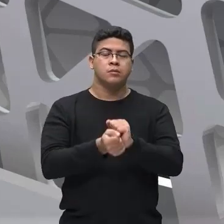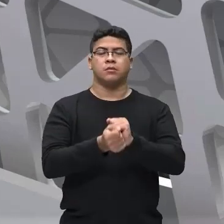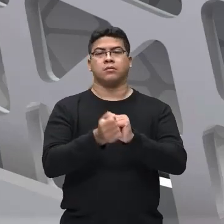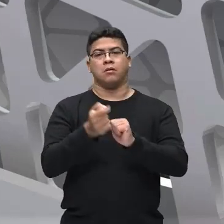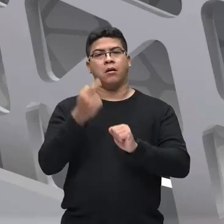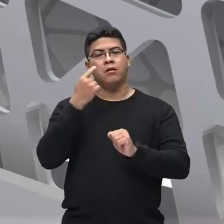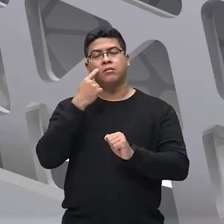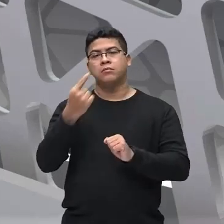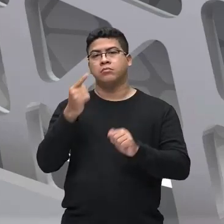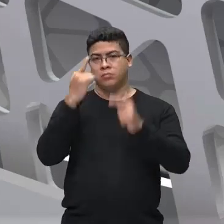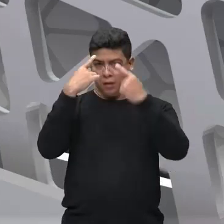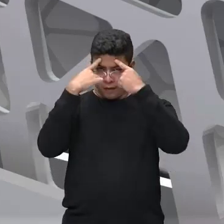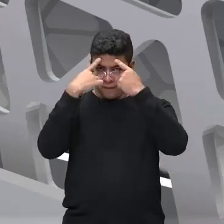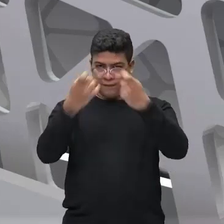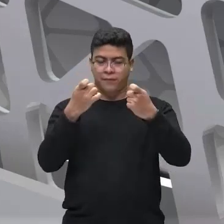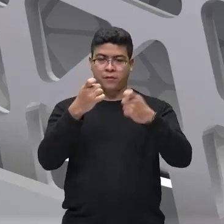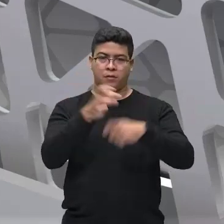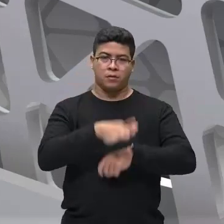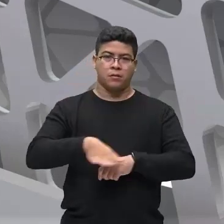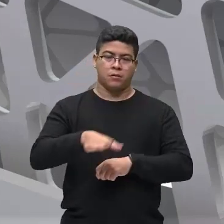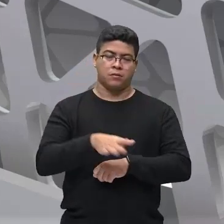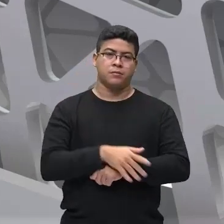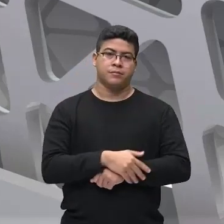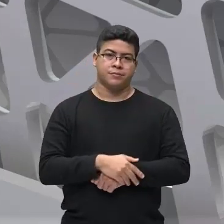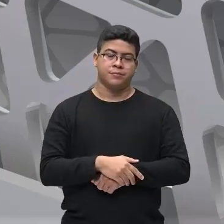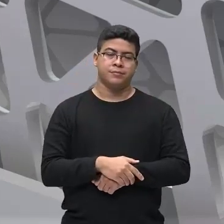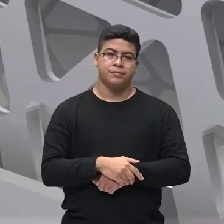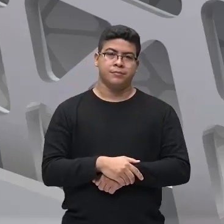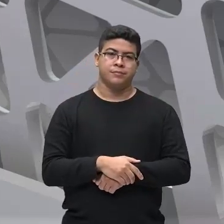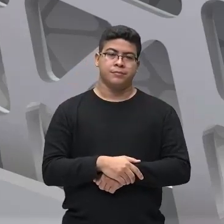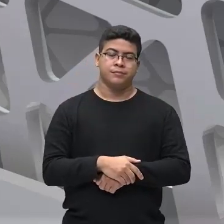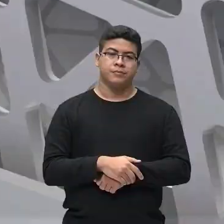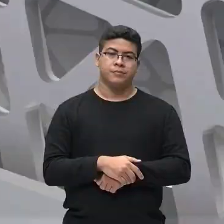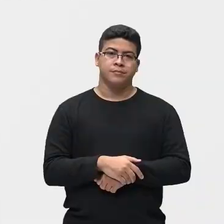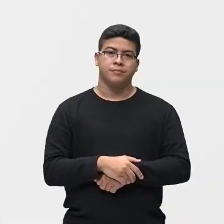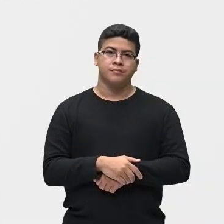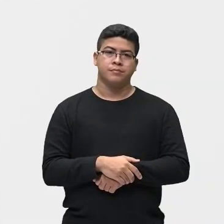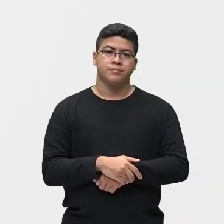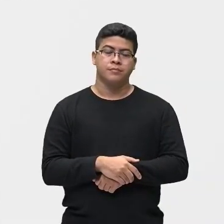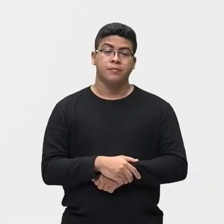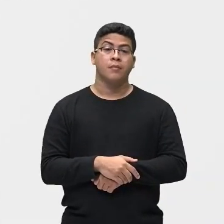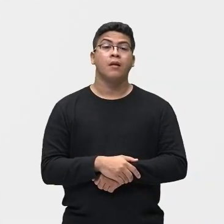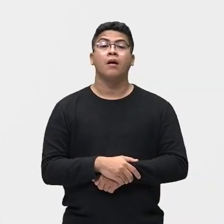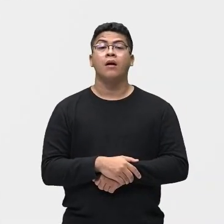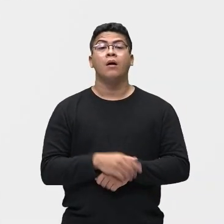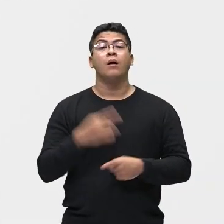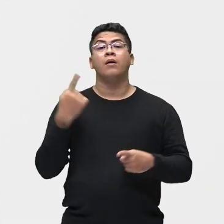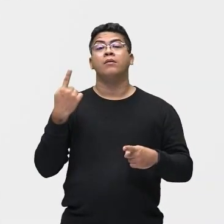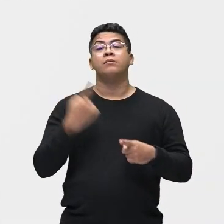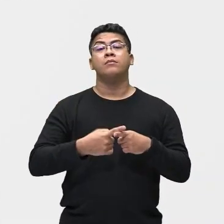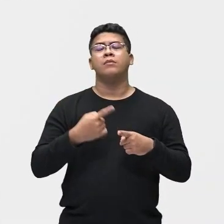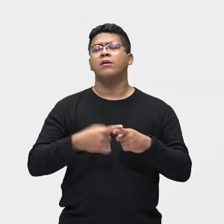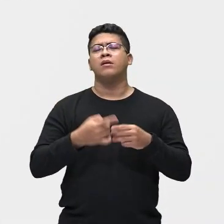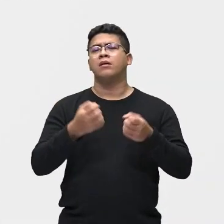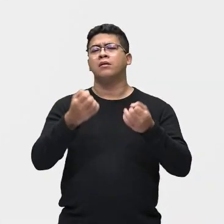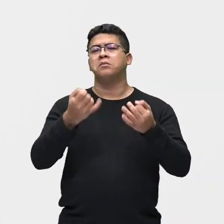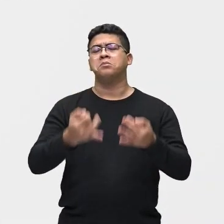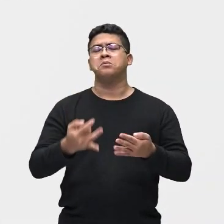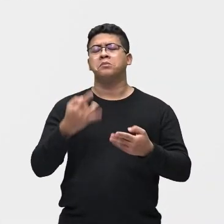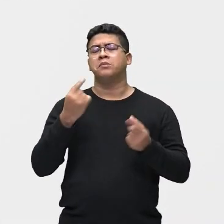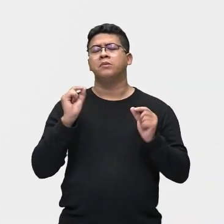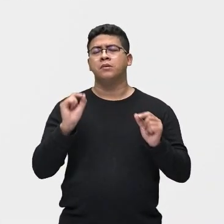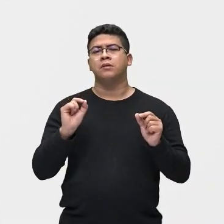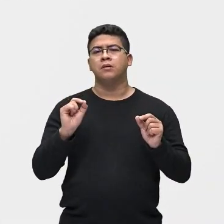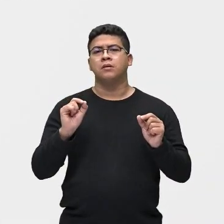esta violência. Próxima cartela. Ele explica por que ele